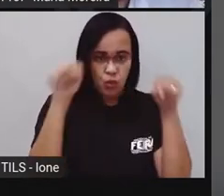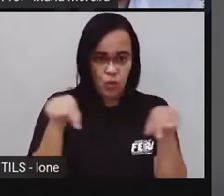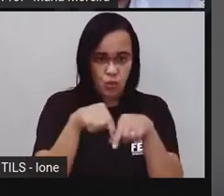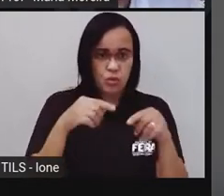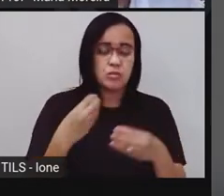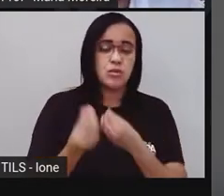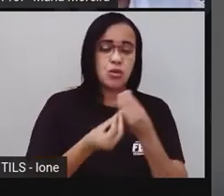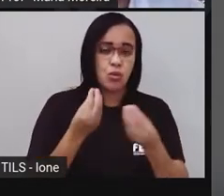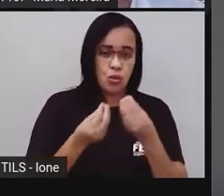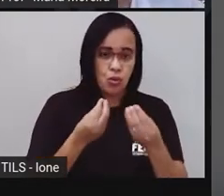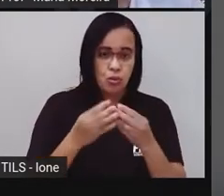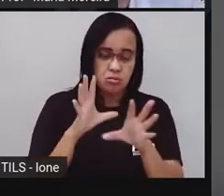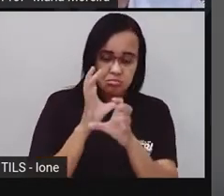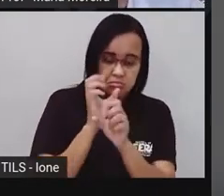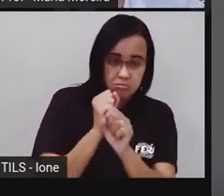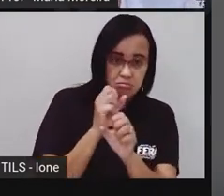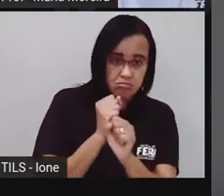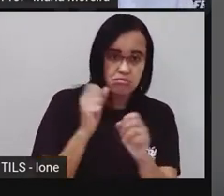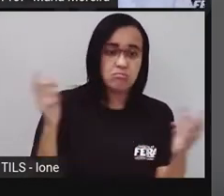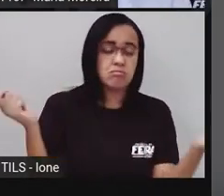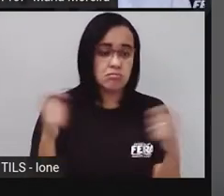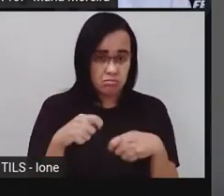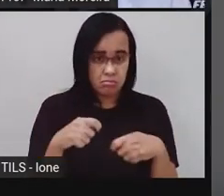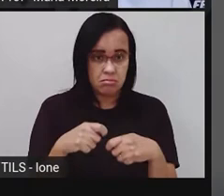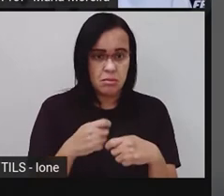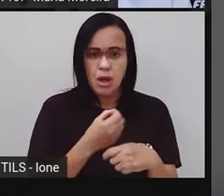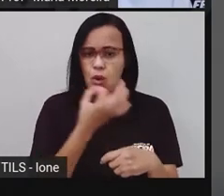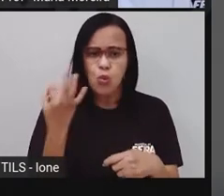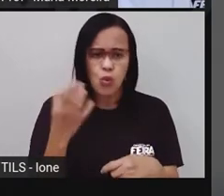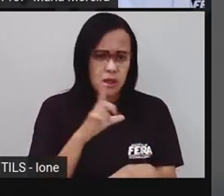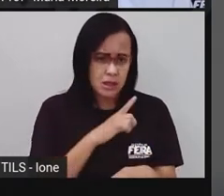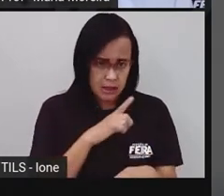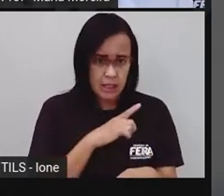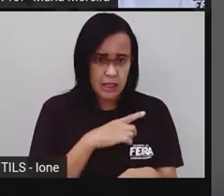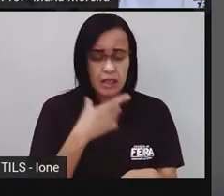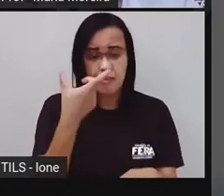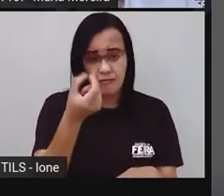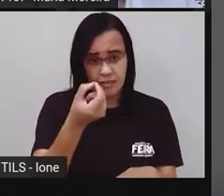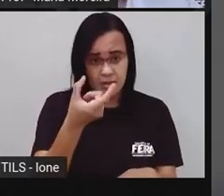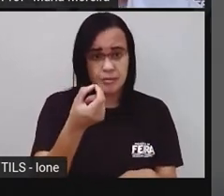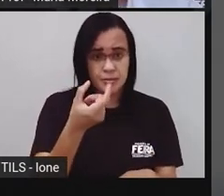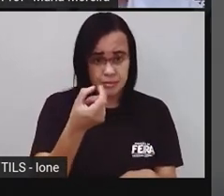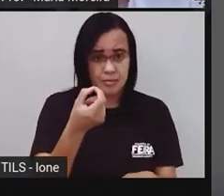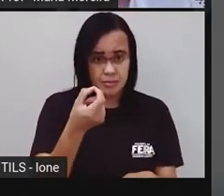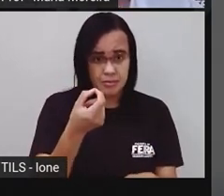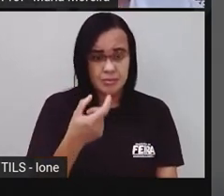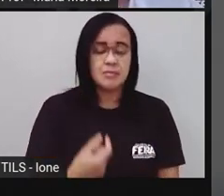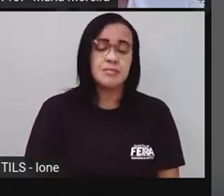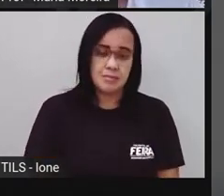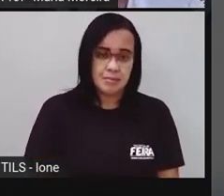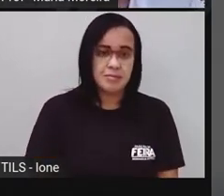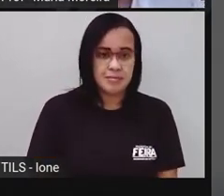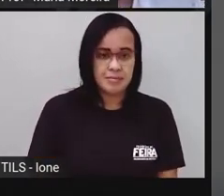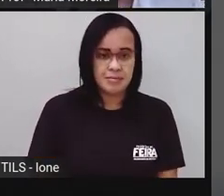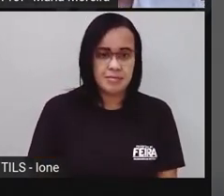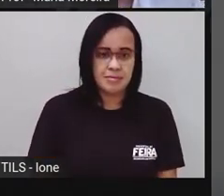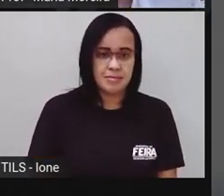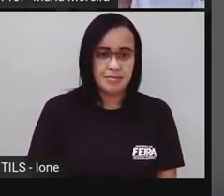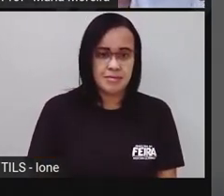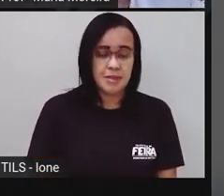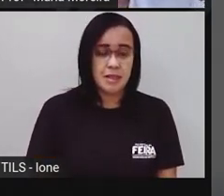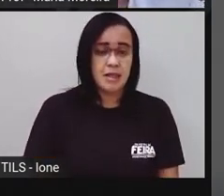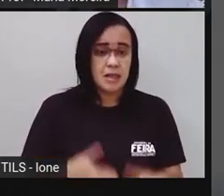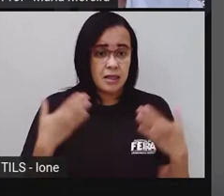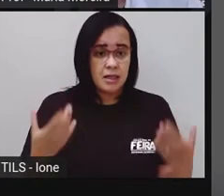gente consegue fazer a pontinha assim então a gente tem quantas cédulas aqui 20 não foi isso bom